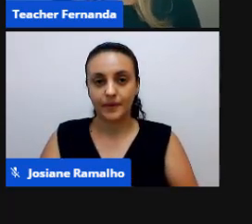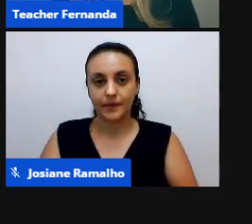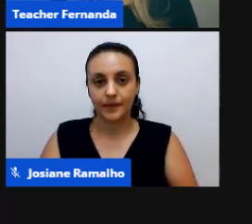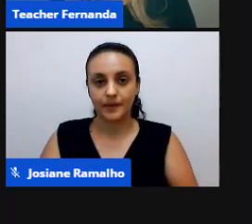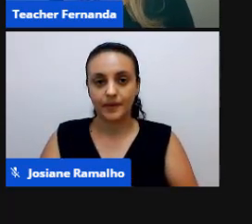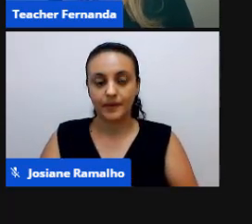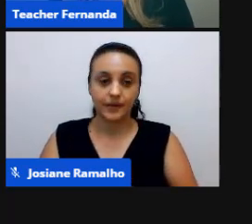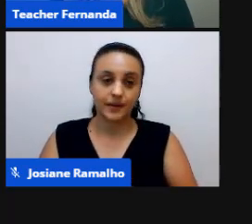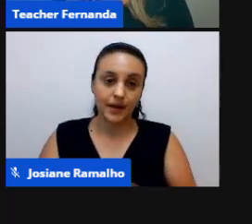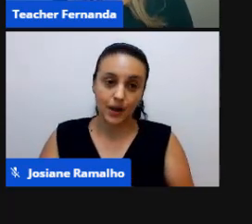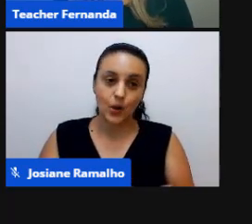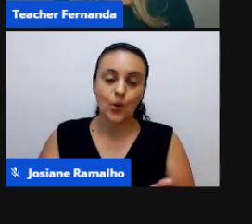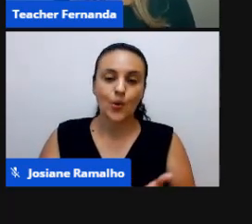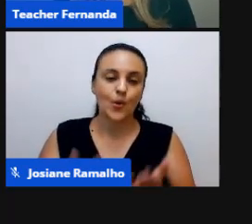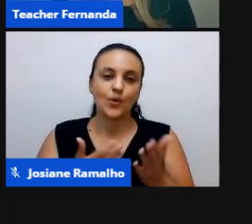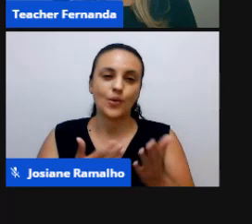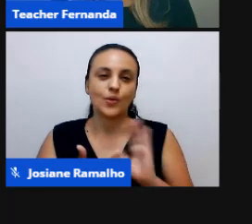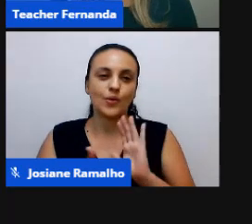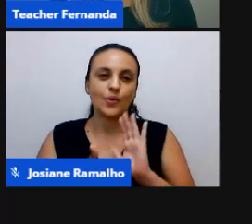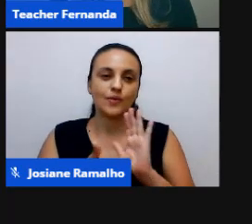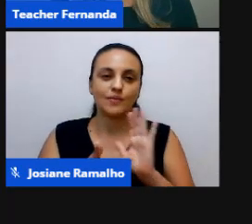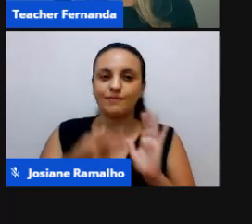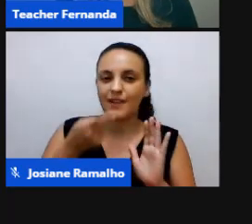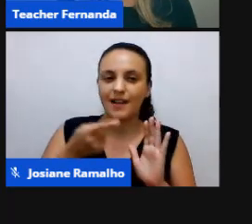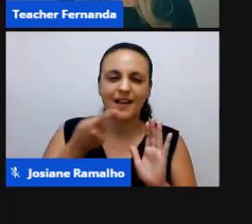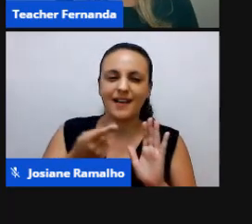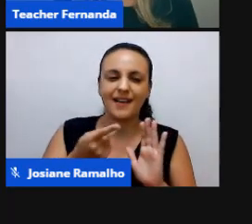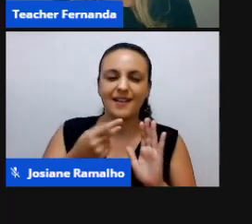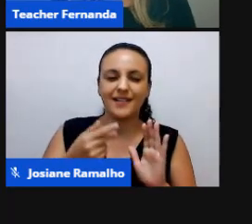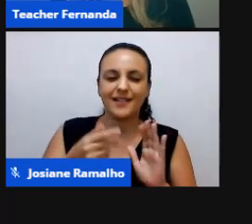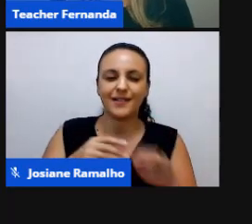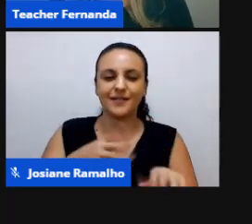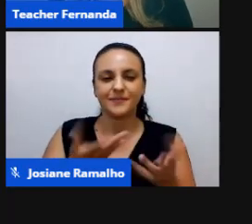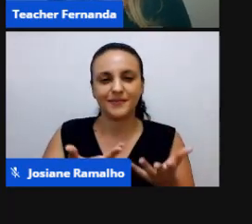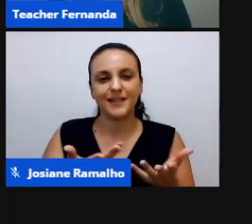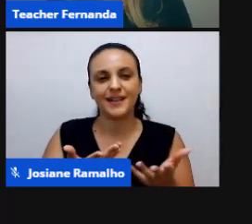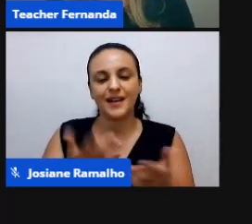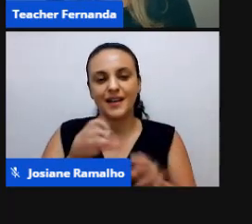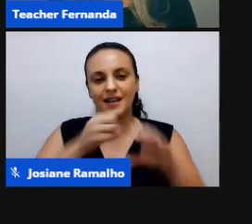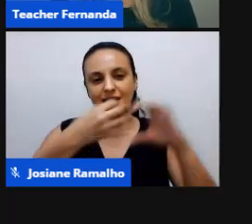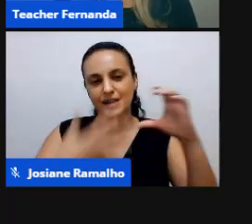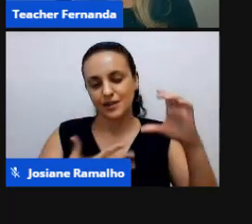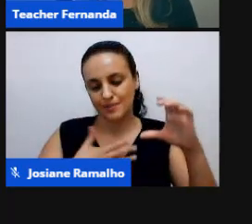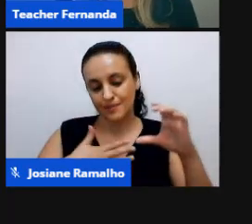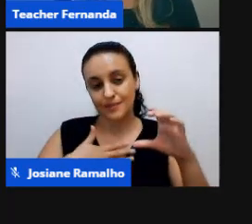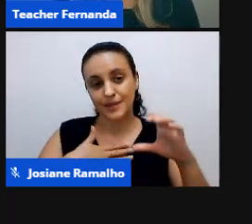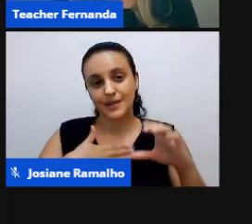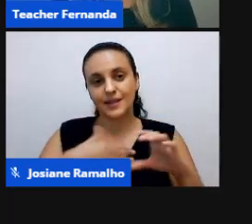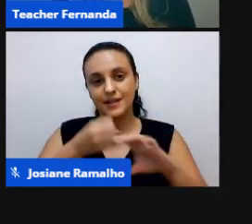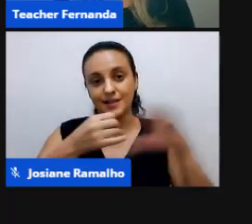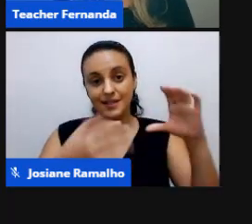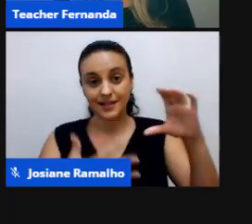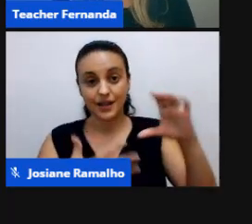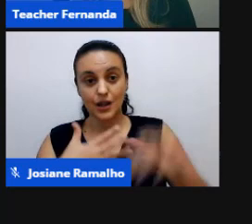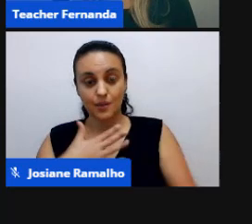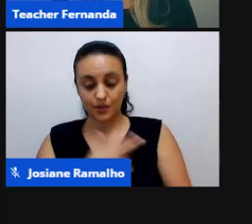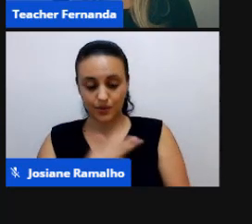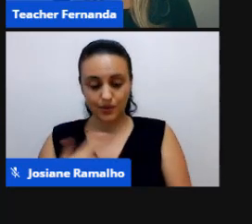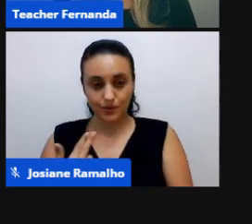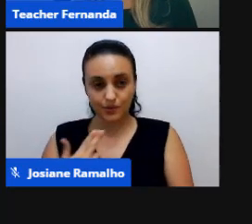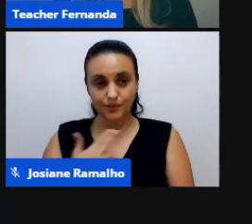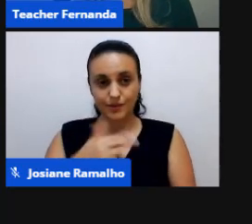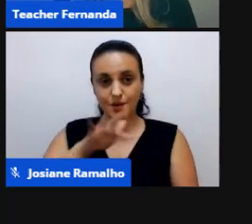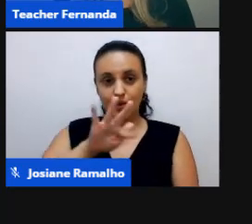apresentações institucionais ou acadêmicas, eu gostaria de falar um pouquinho de mim. Eu sou a Fernanda, sou apaixonada